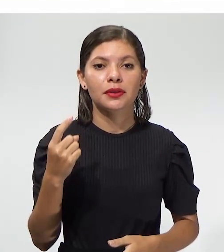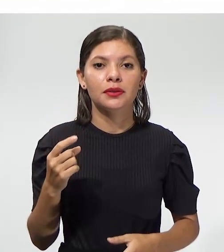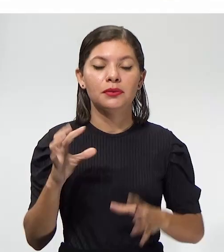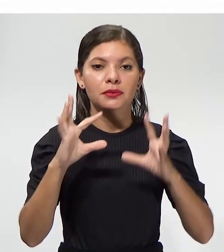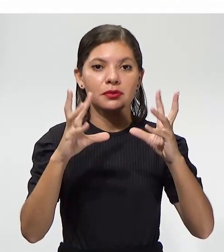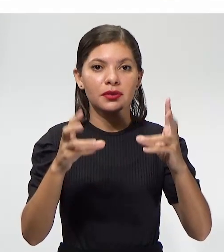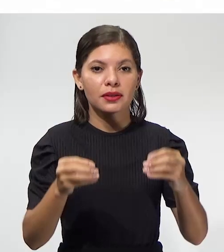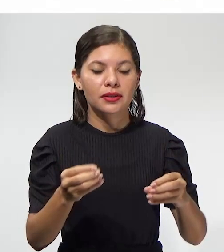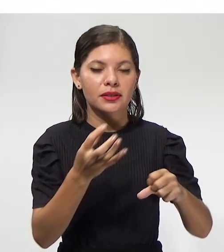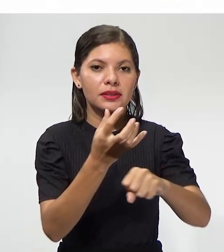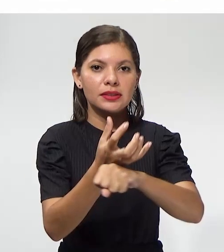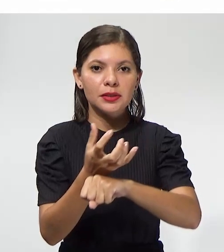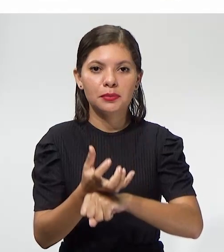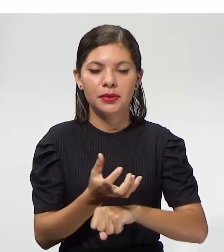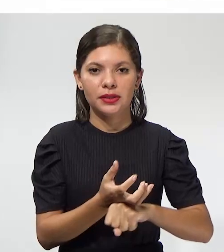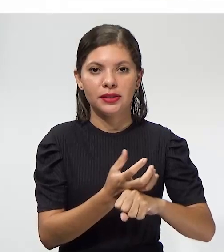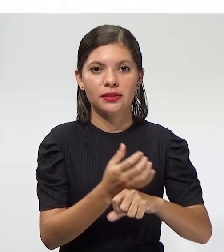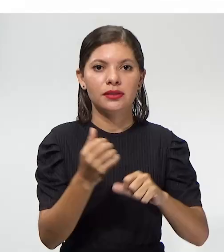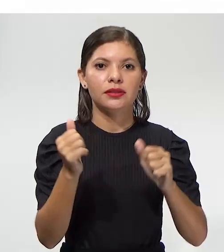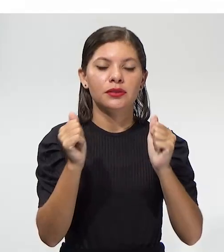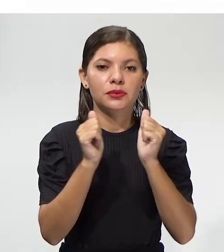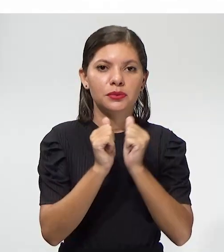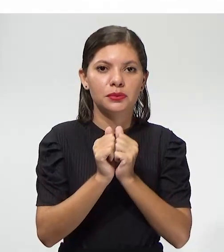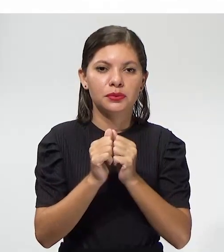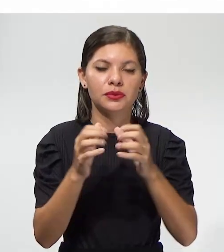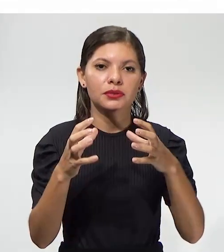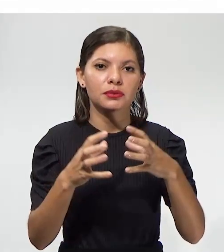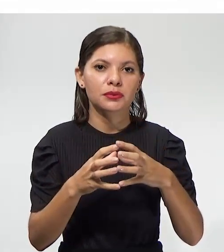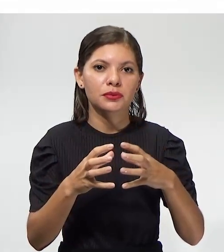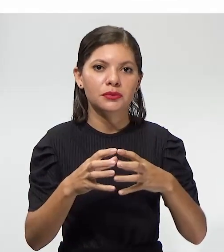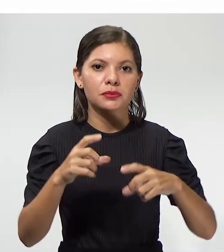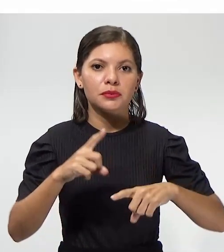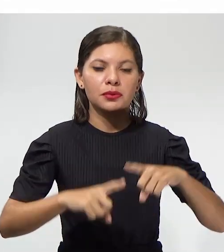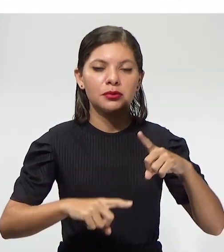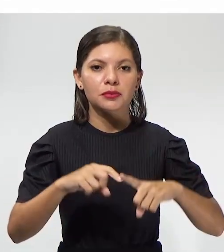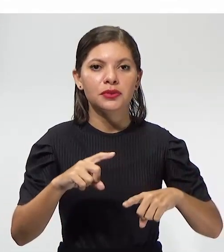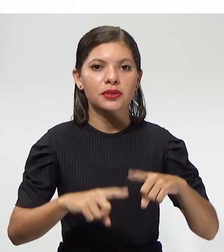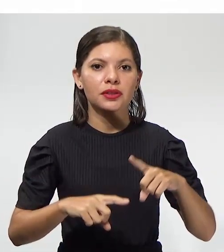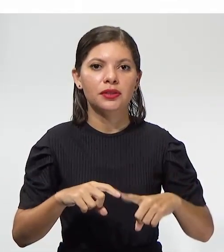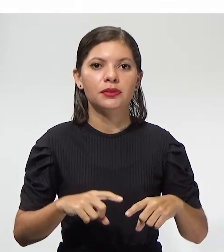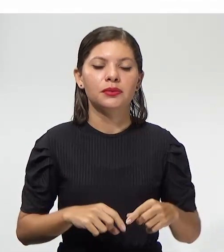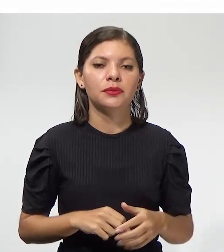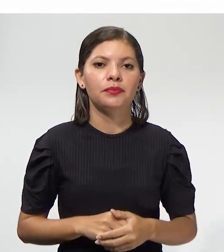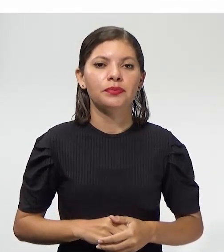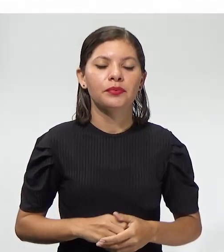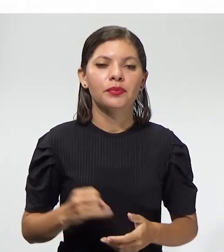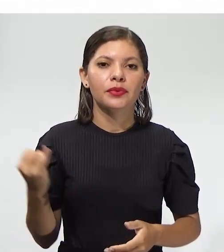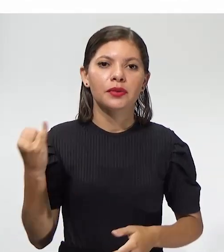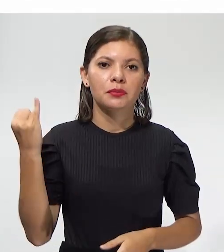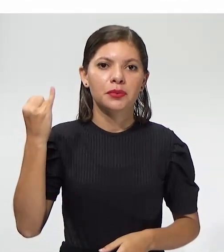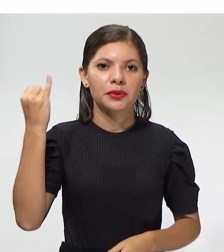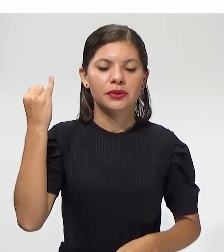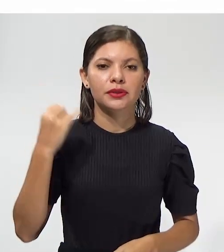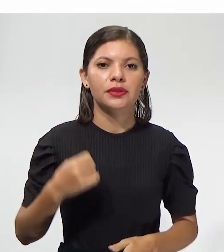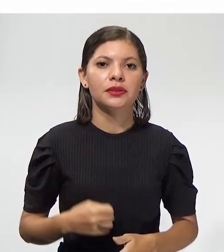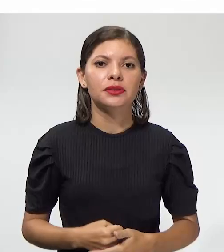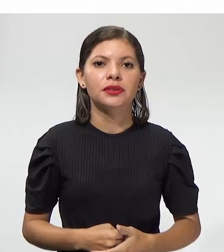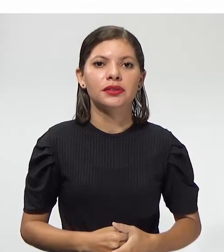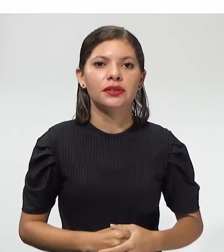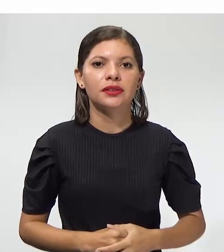uma pesquisa interdisciplinar? Primeiro, que várias disciplinas se reúnem a partir de um mesmo objeto. Então, esse é um